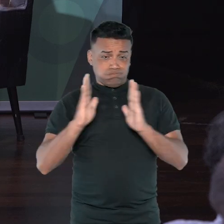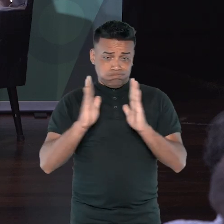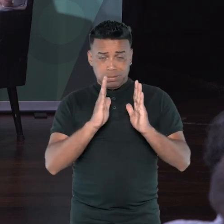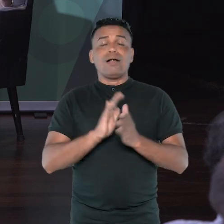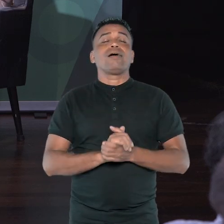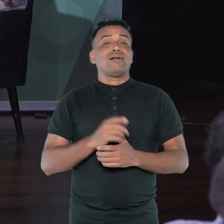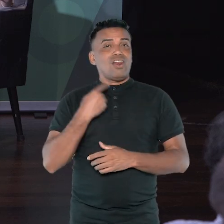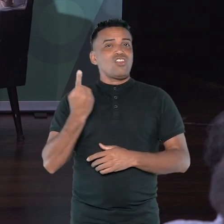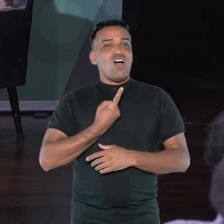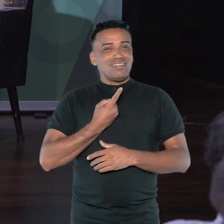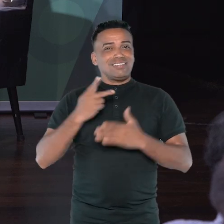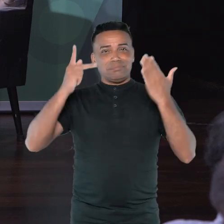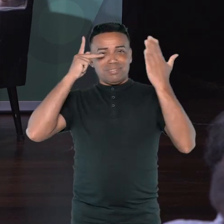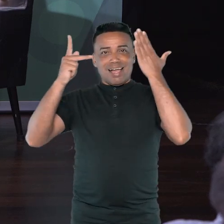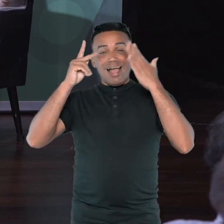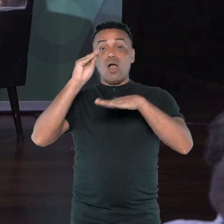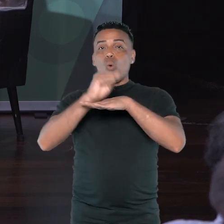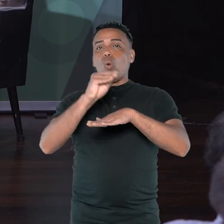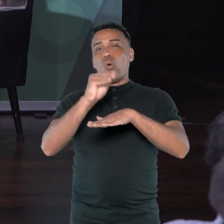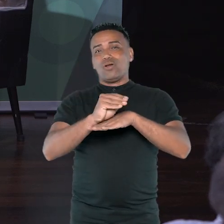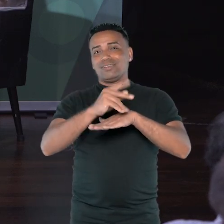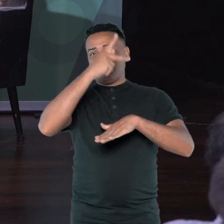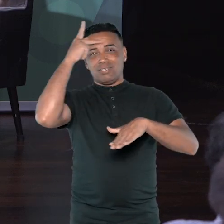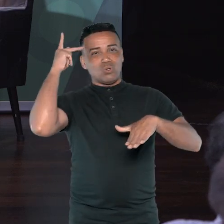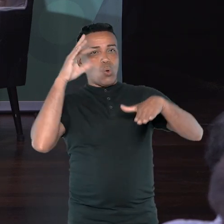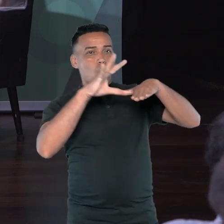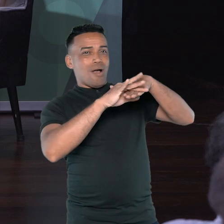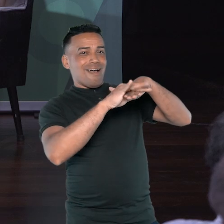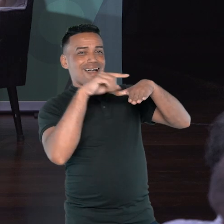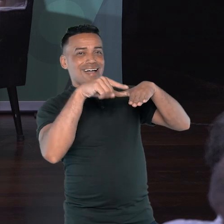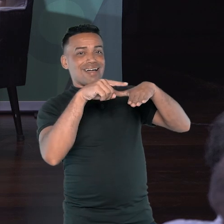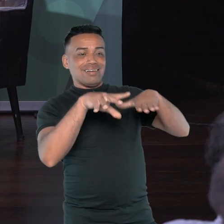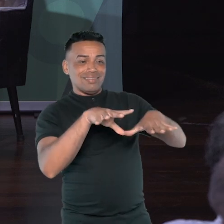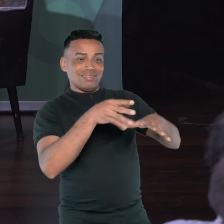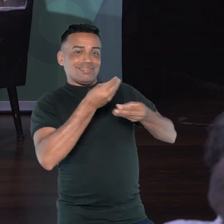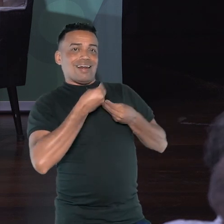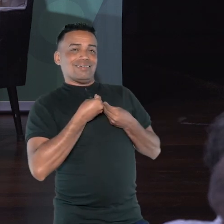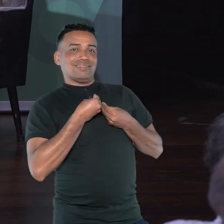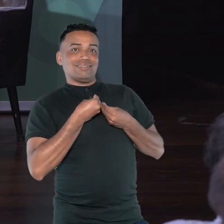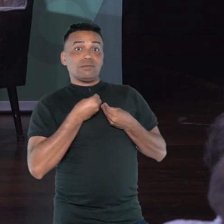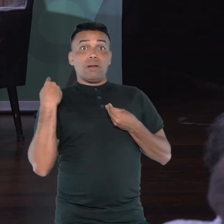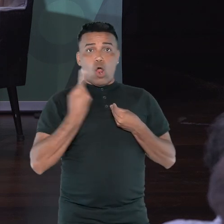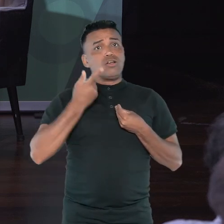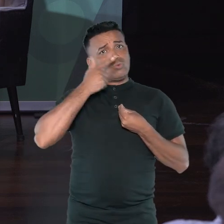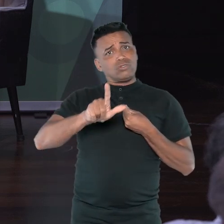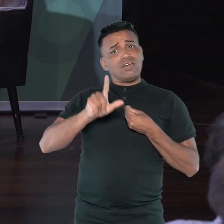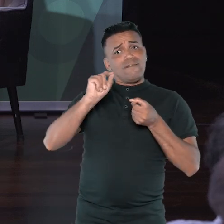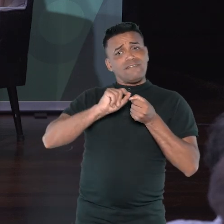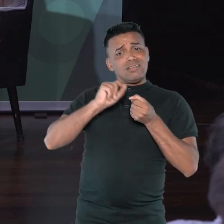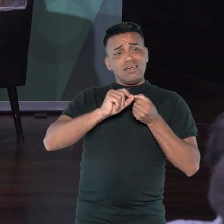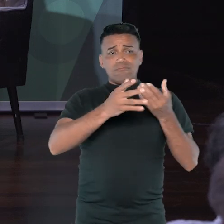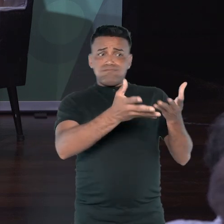a gente cuida dos restos do paciente, daquilo que ele nos traz, né, para a gente conseguir também fazer algo com